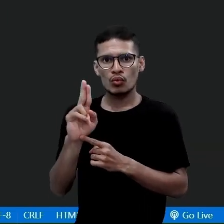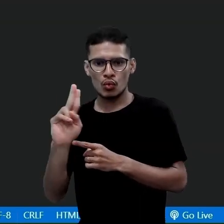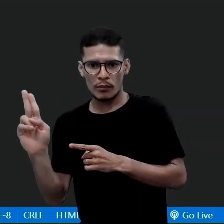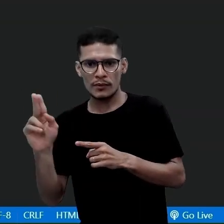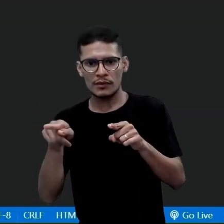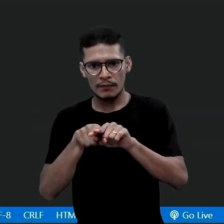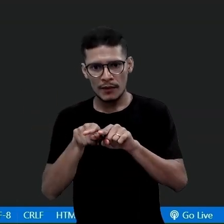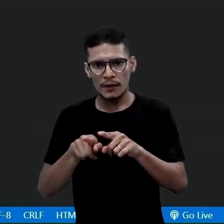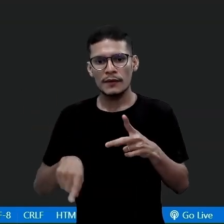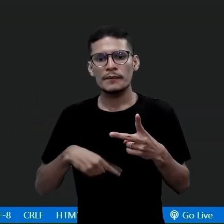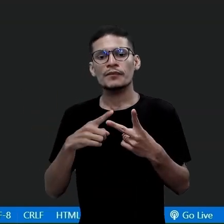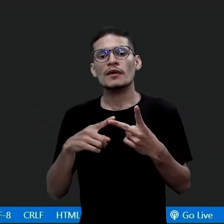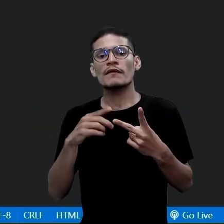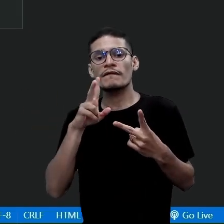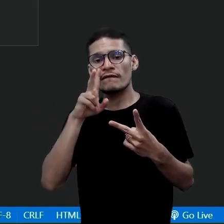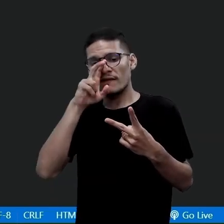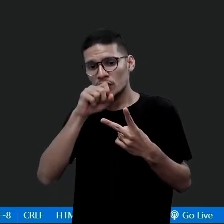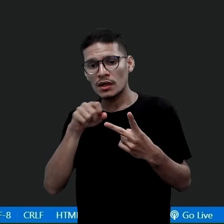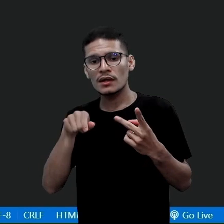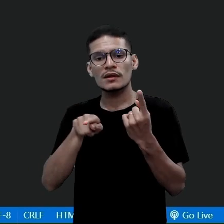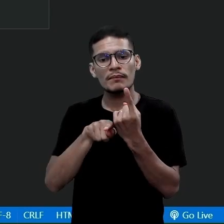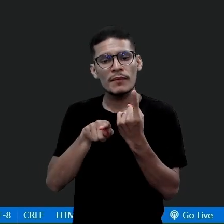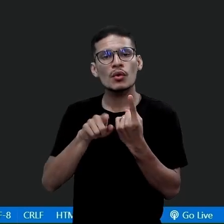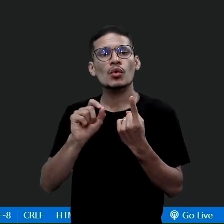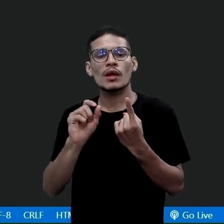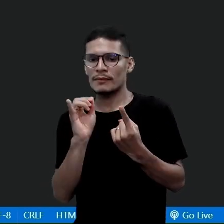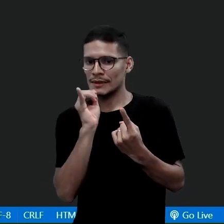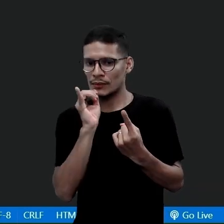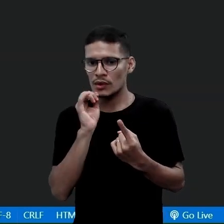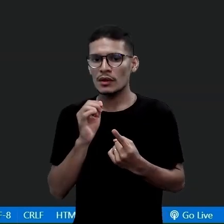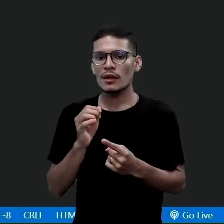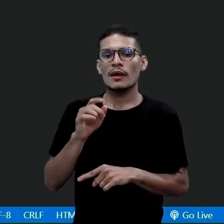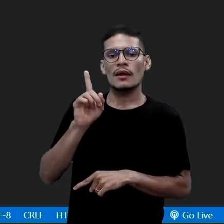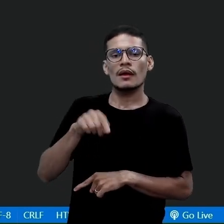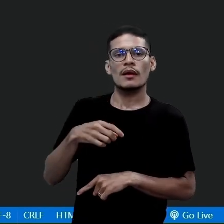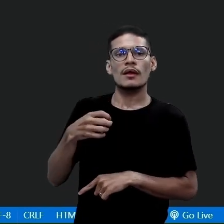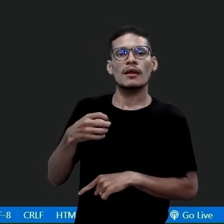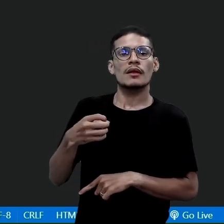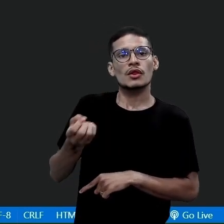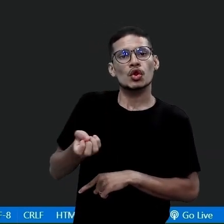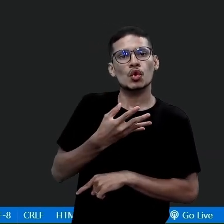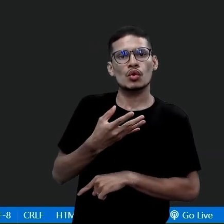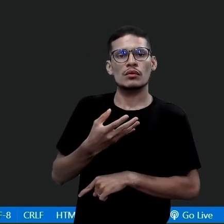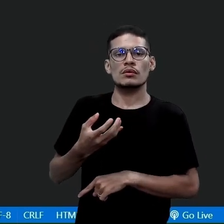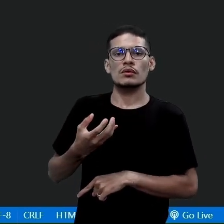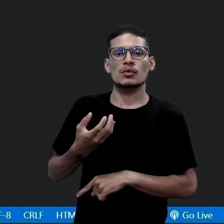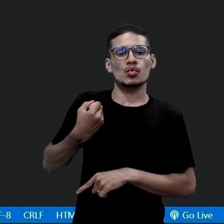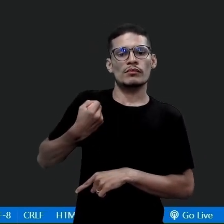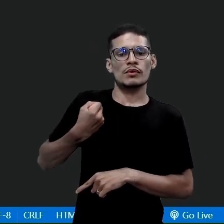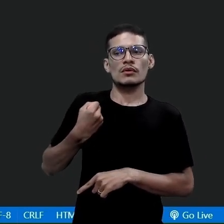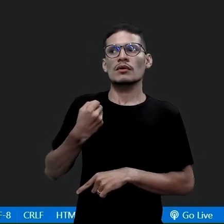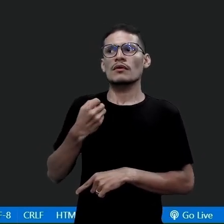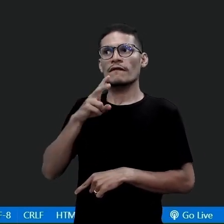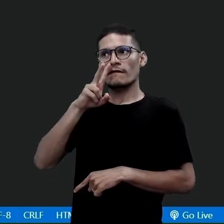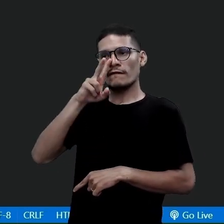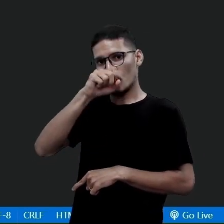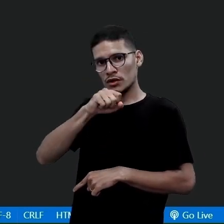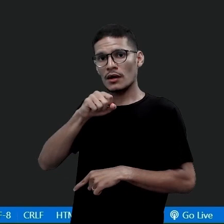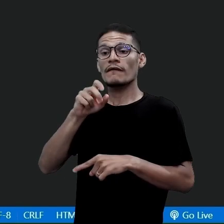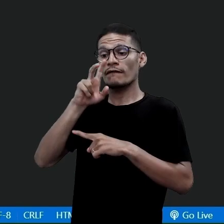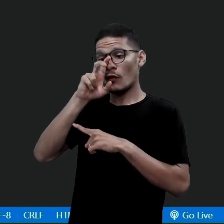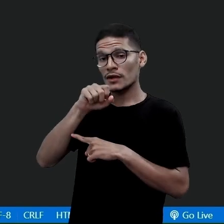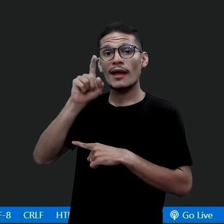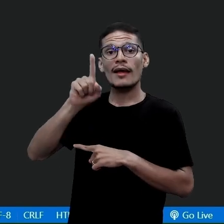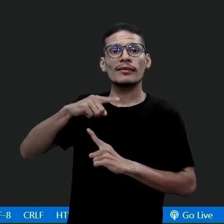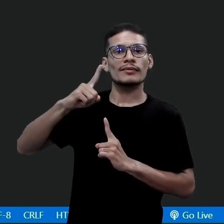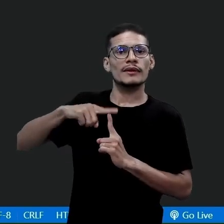E this.força new number força. Perceba aqui que eu quero que a força seja um objeto do tipo